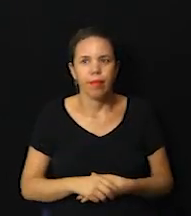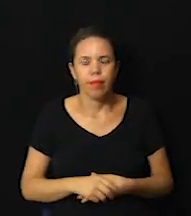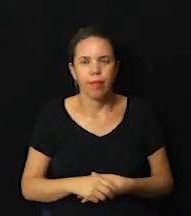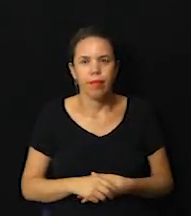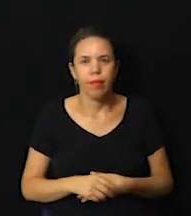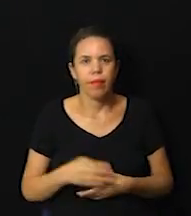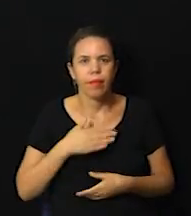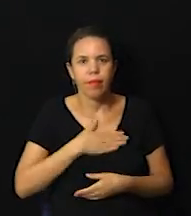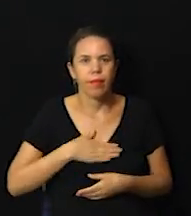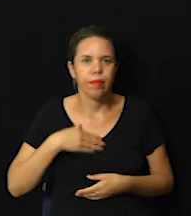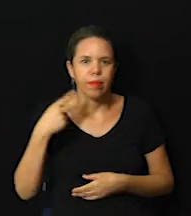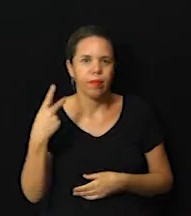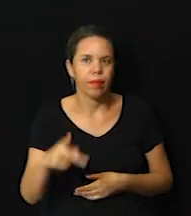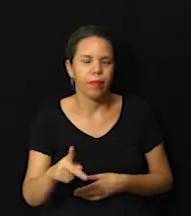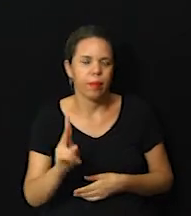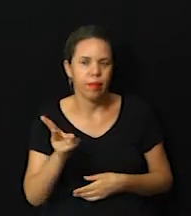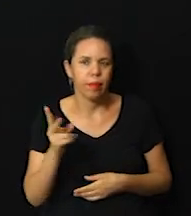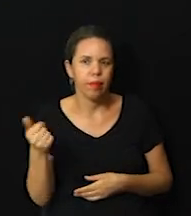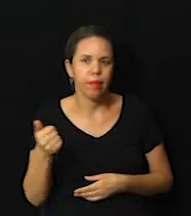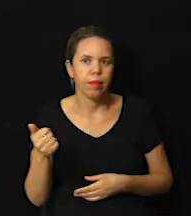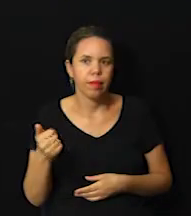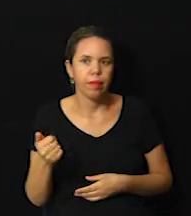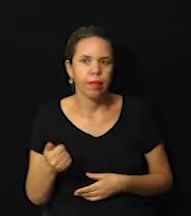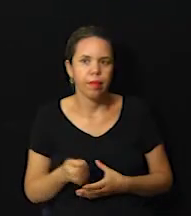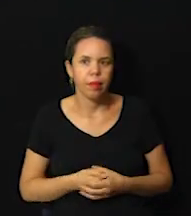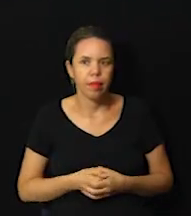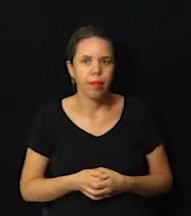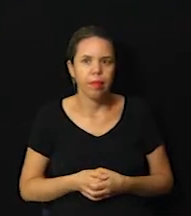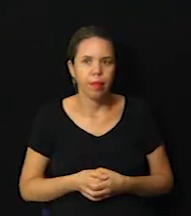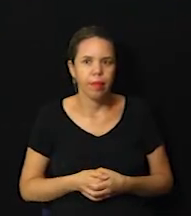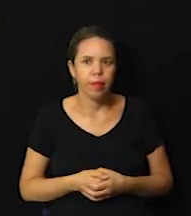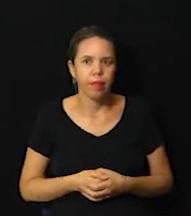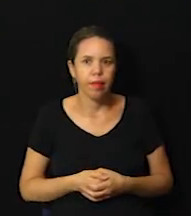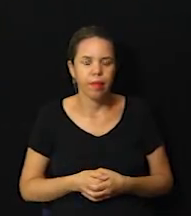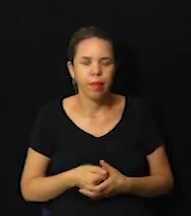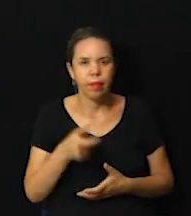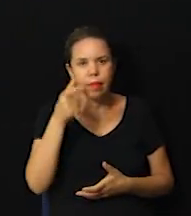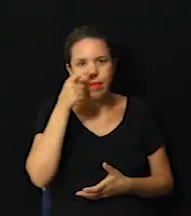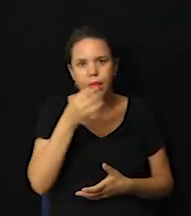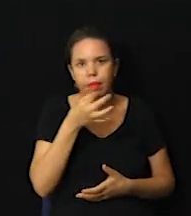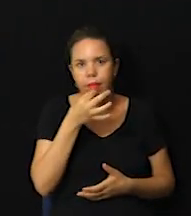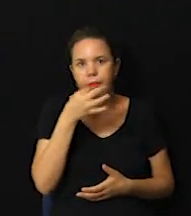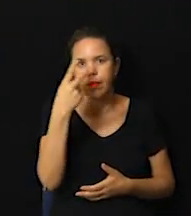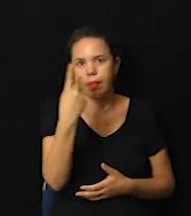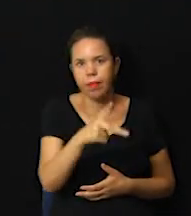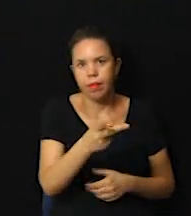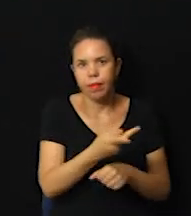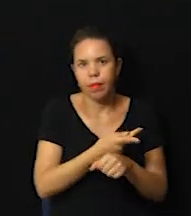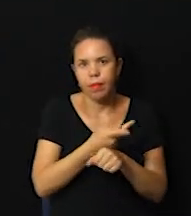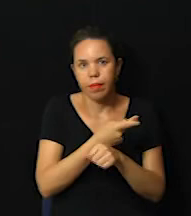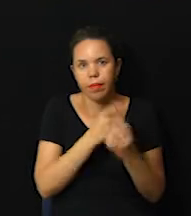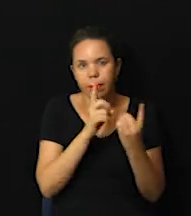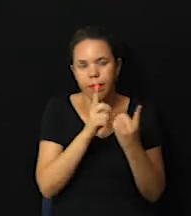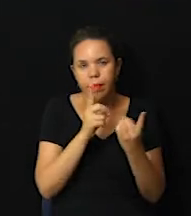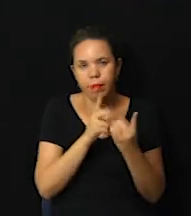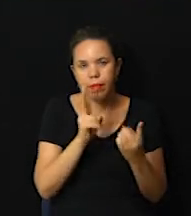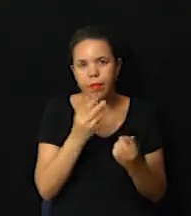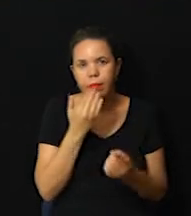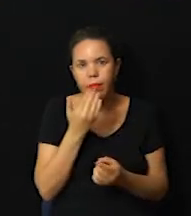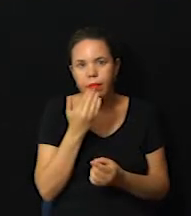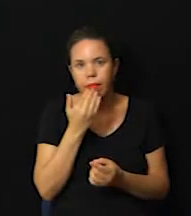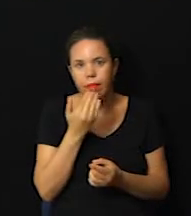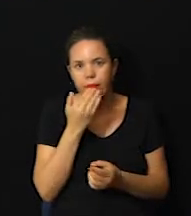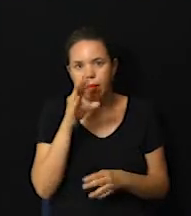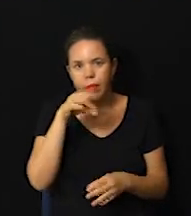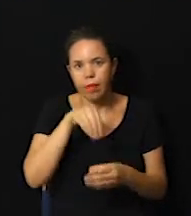o bem-estar deles, né? Isso em primeiro lugar. A gente escuta bastante a opinião deles, a gente procura atender sempre os pedidos que